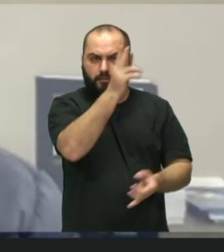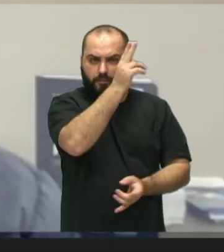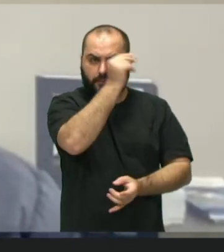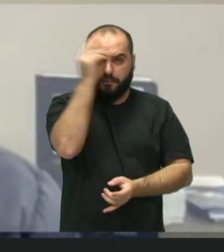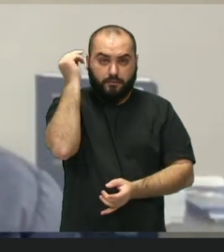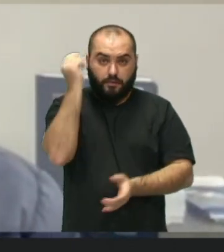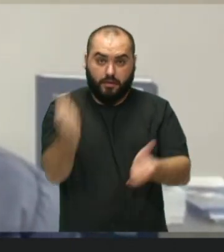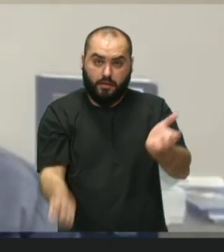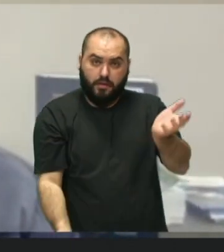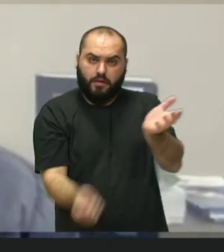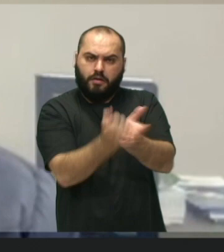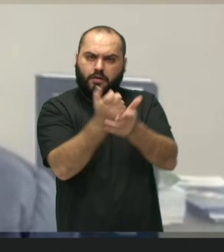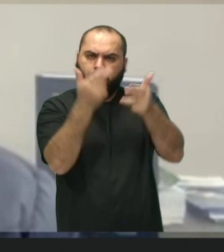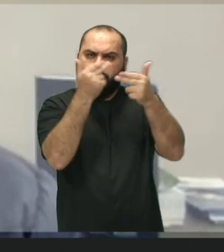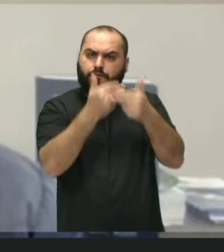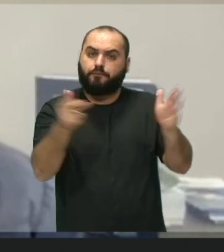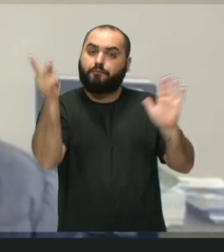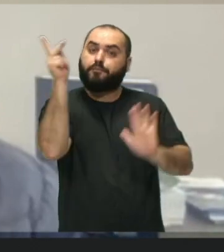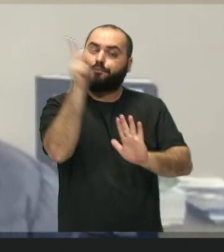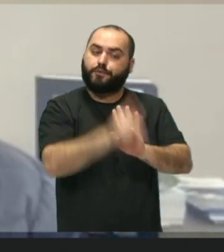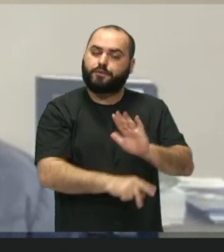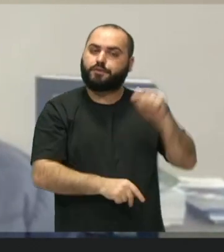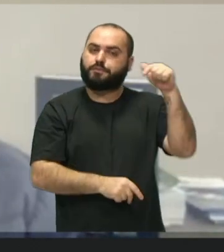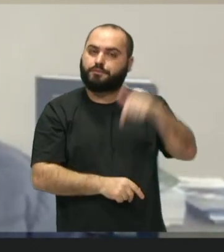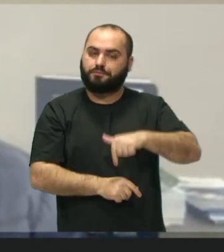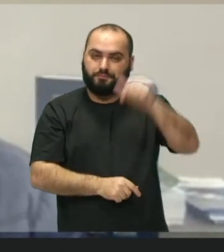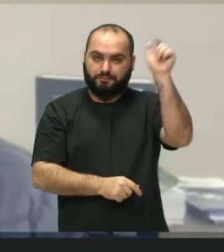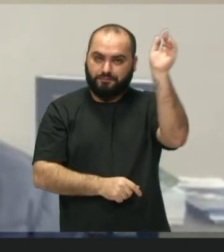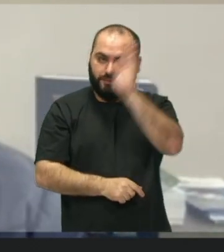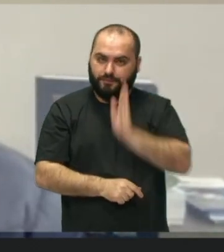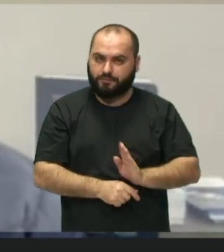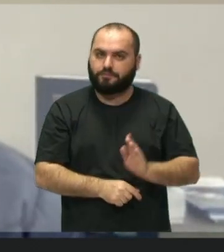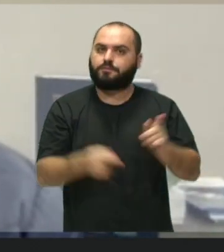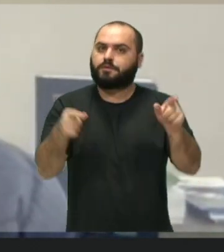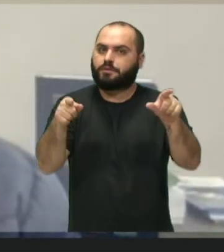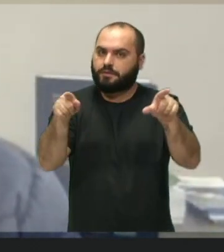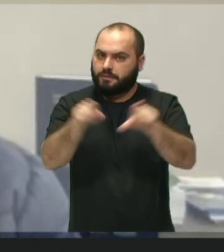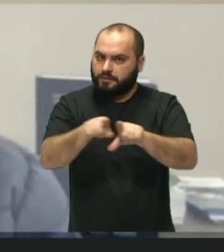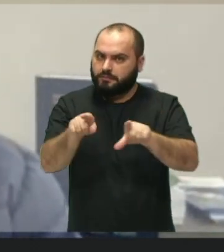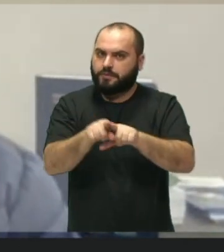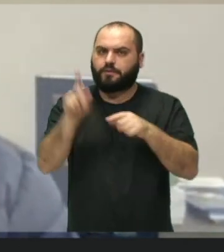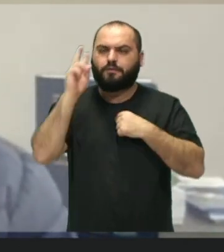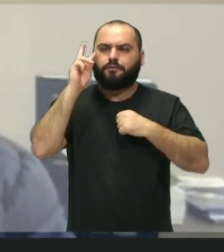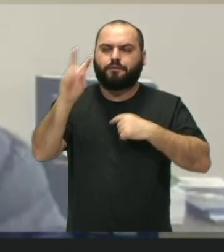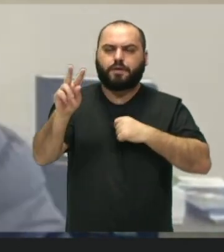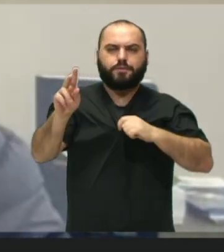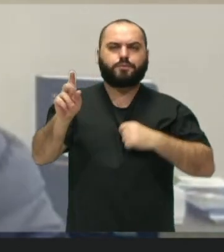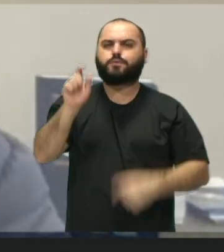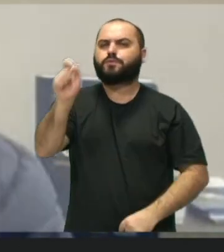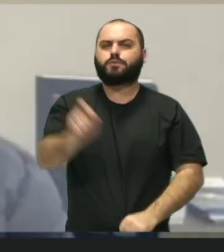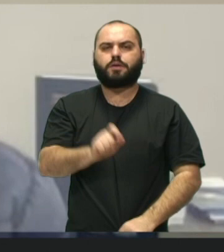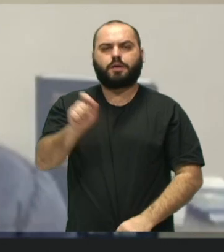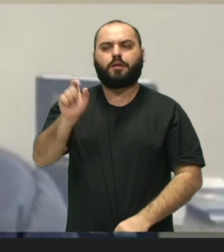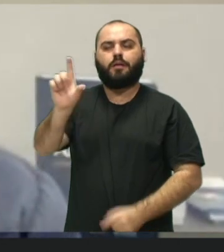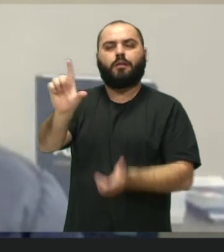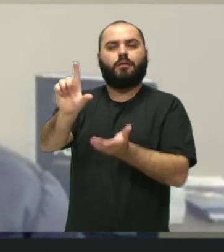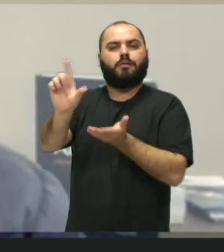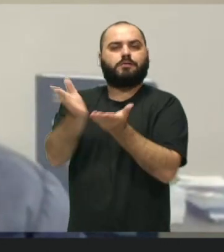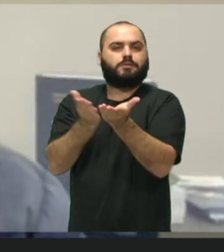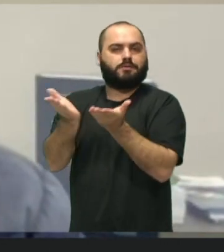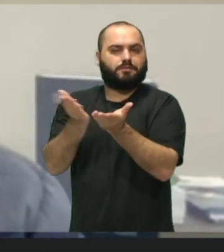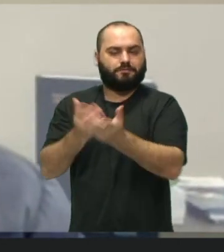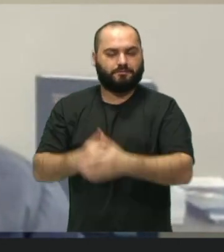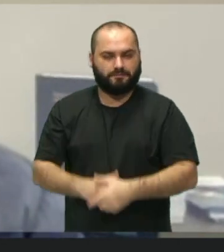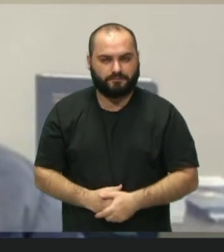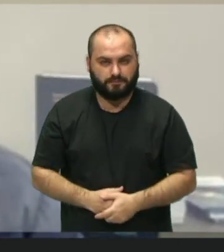programas, inclusive no Brasil, e se tratando de um grande pilar do Observatório, que são as licitações. E